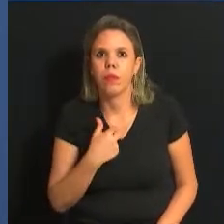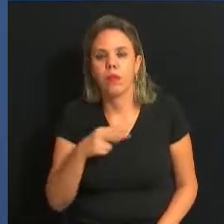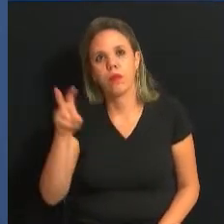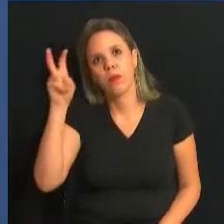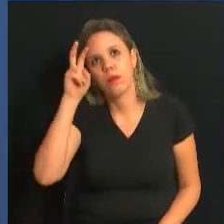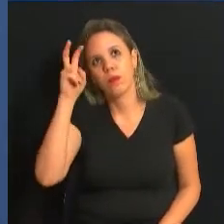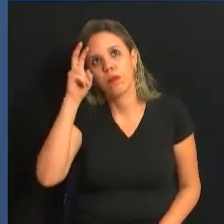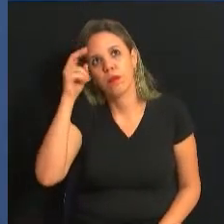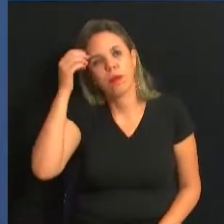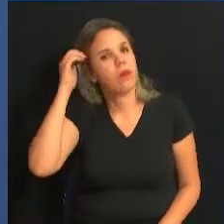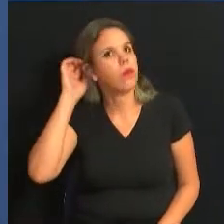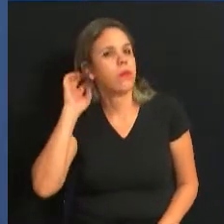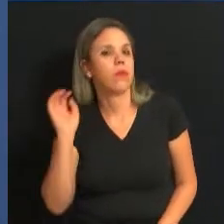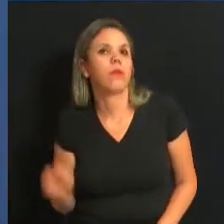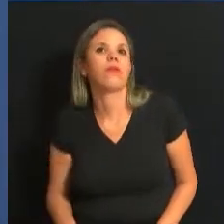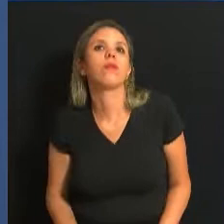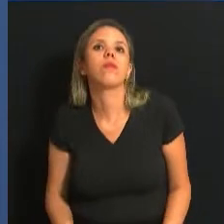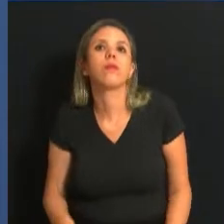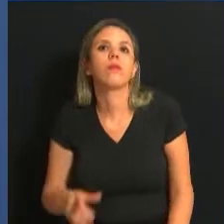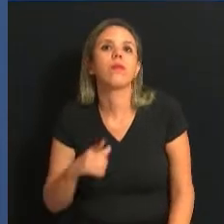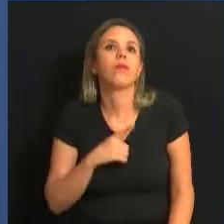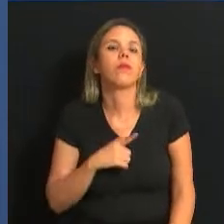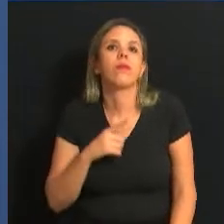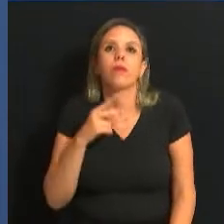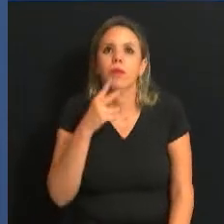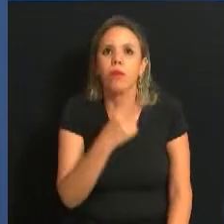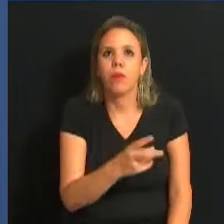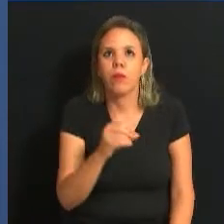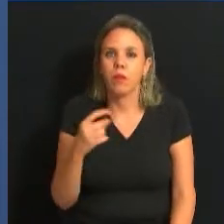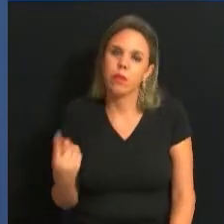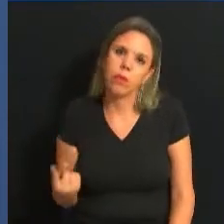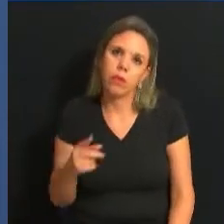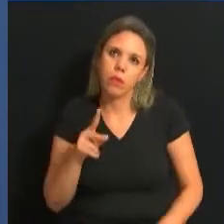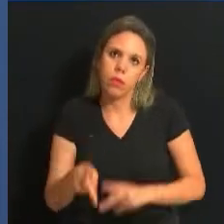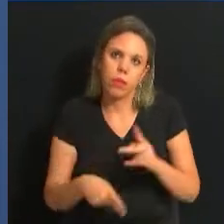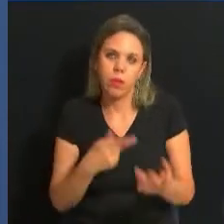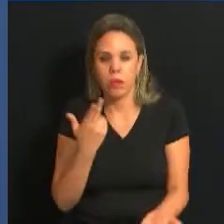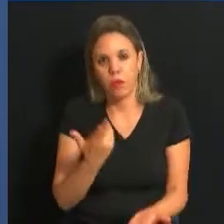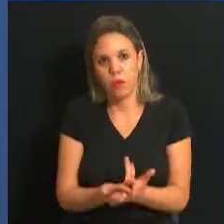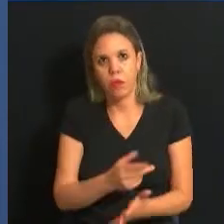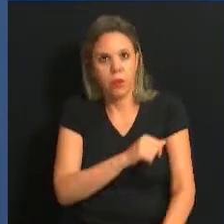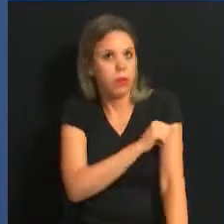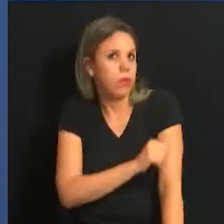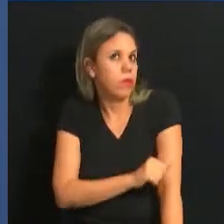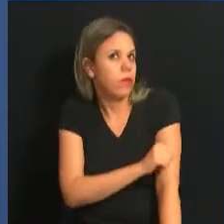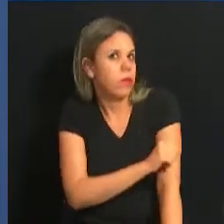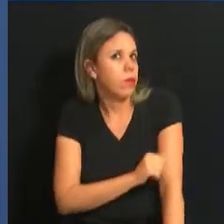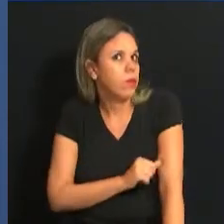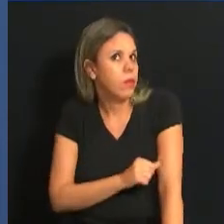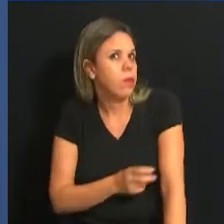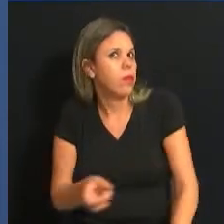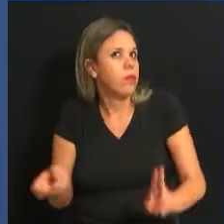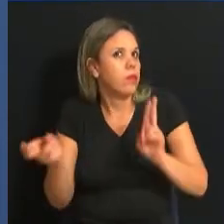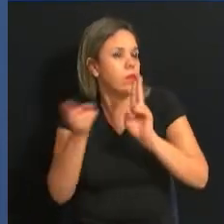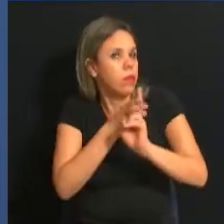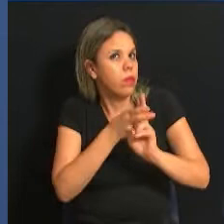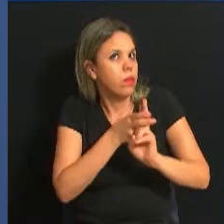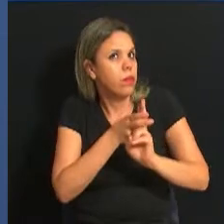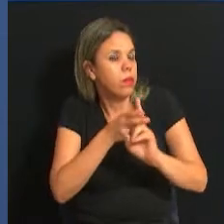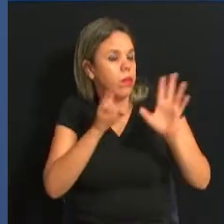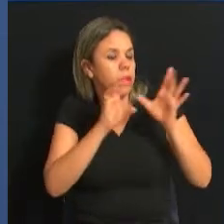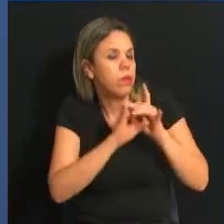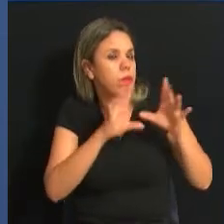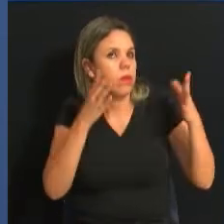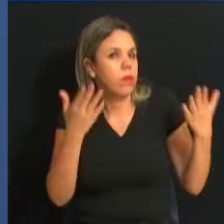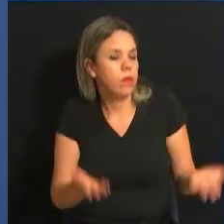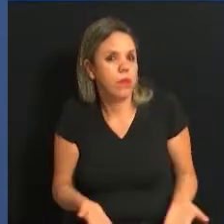quinta-feira e ainda nós temos 201 pacientes em enfermaria. No SUS municipal, a disponibilidade é